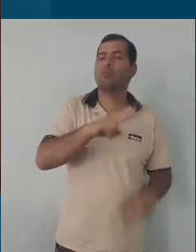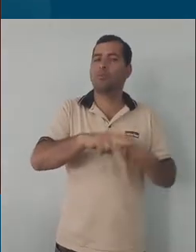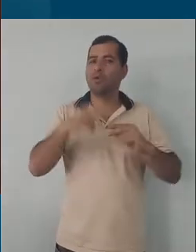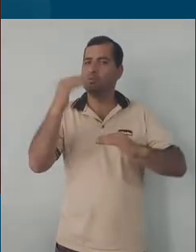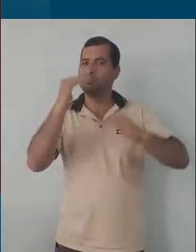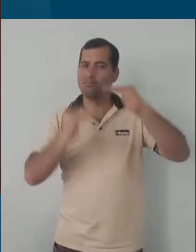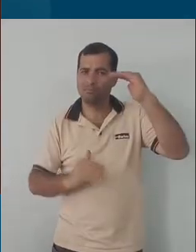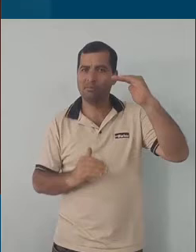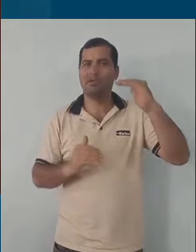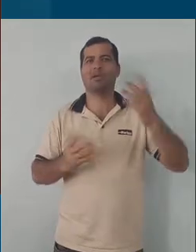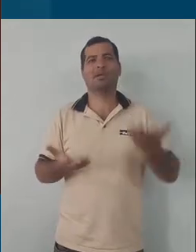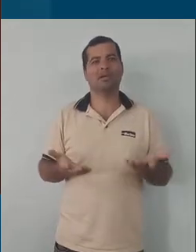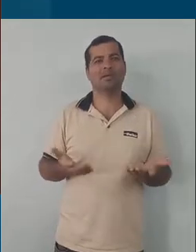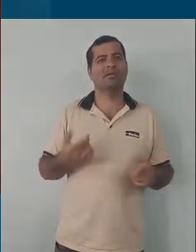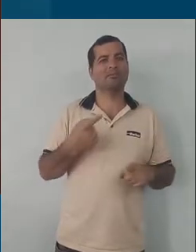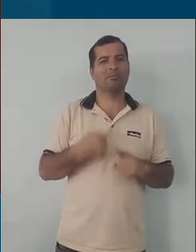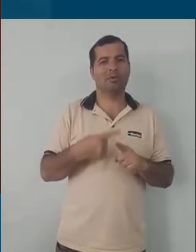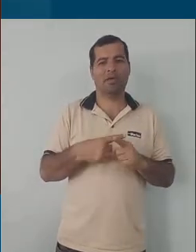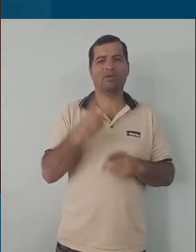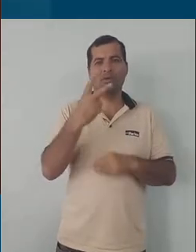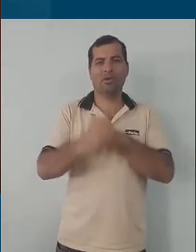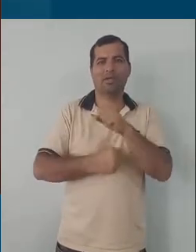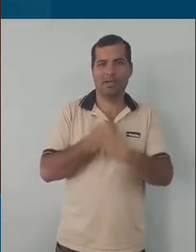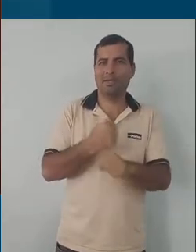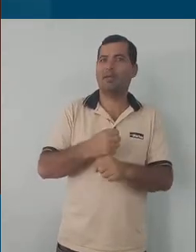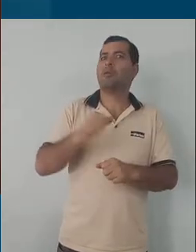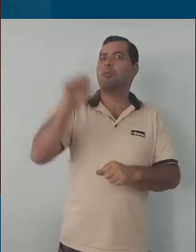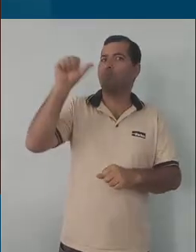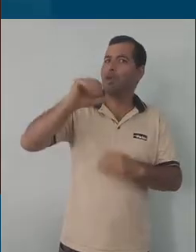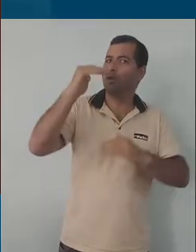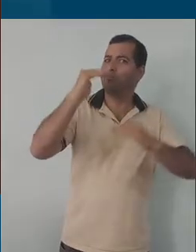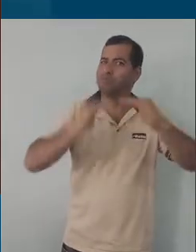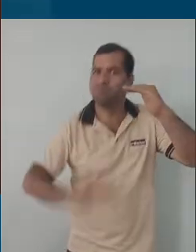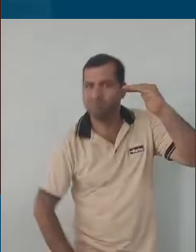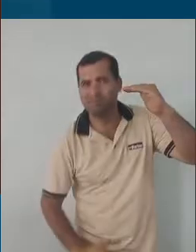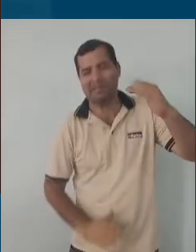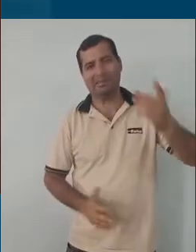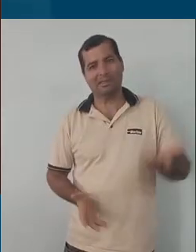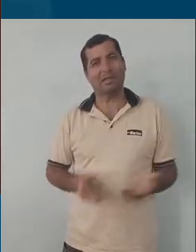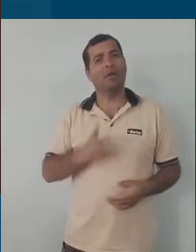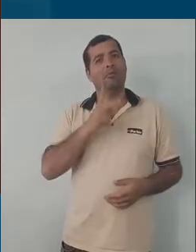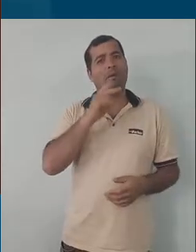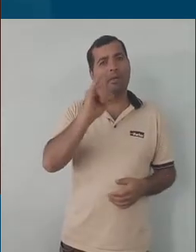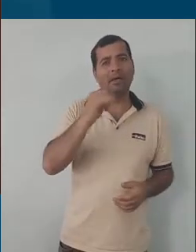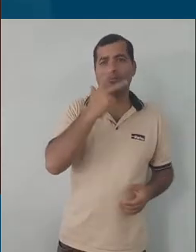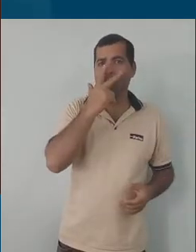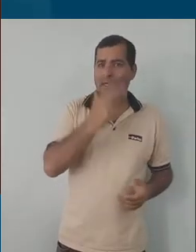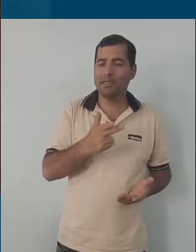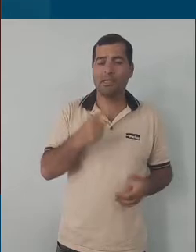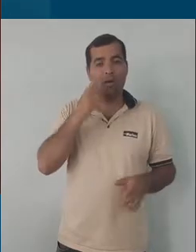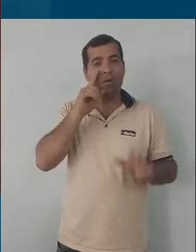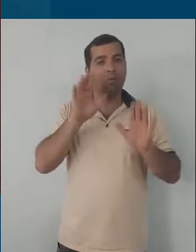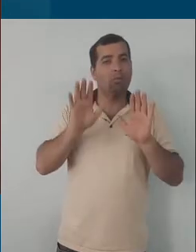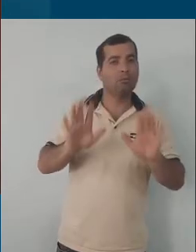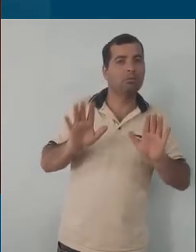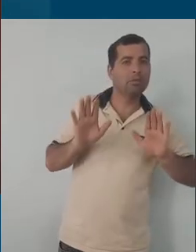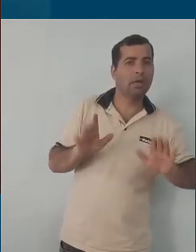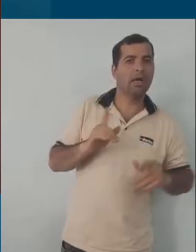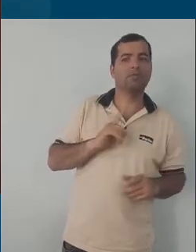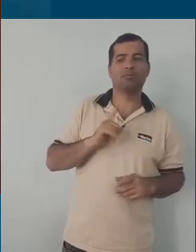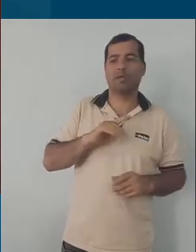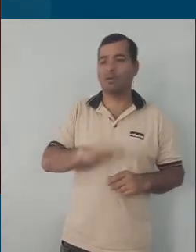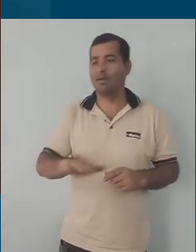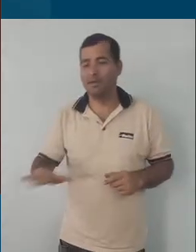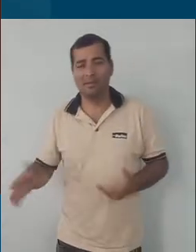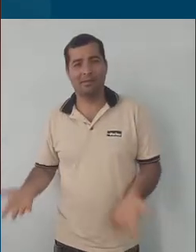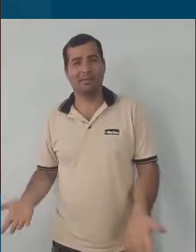últimos 2 anos, nos fazem ter uma expectativa de muito cuidado em relação às nossas crianças, né? A